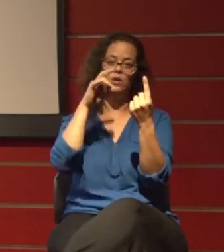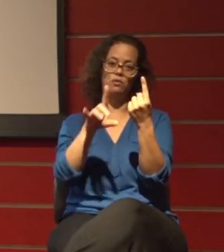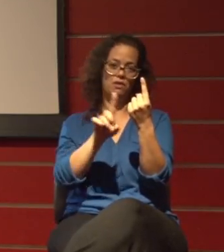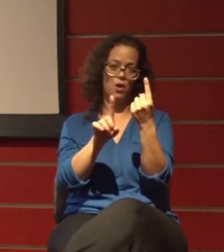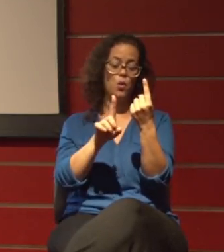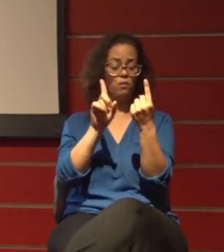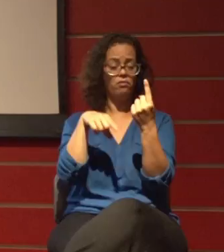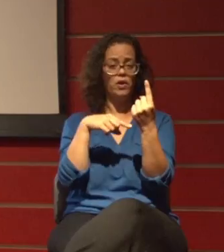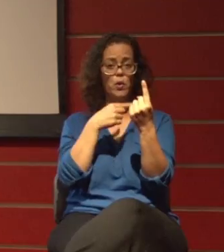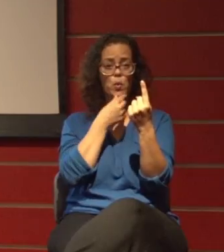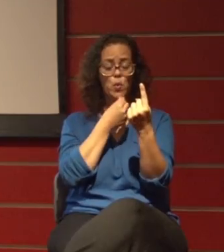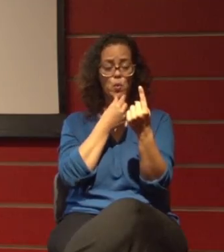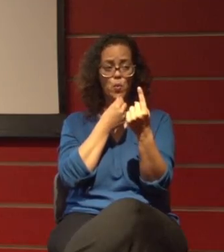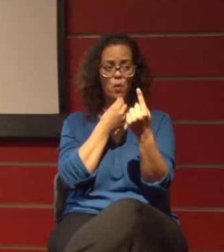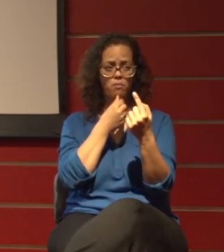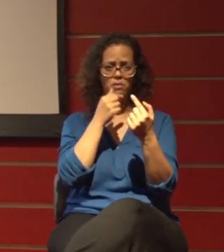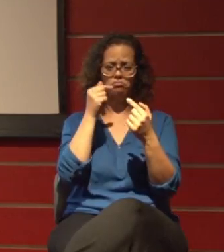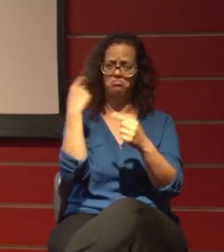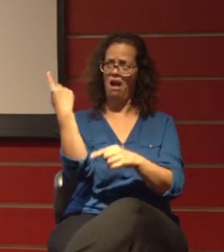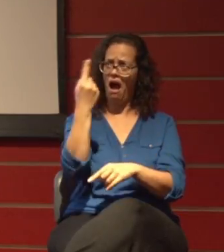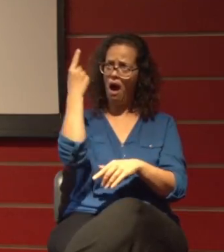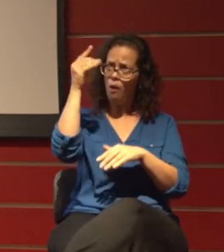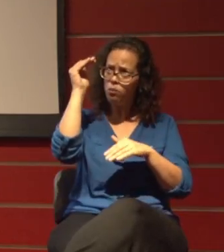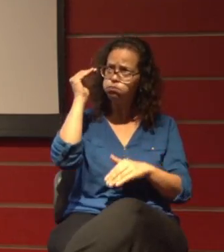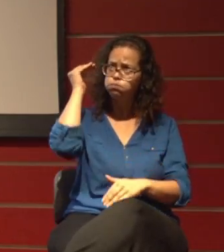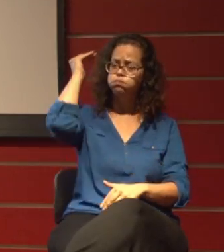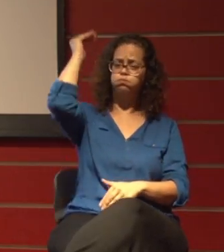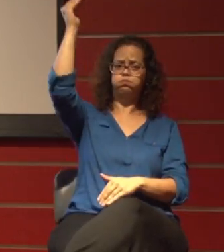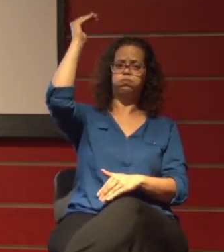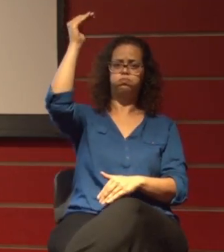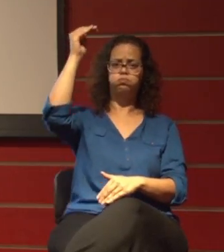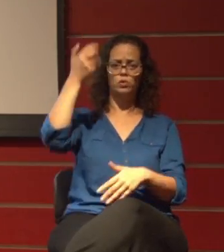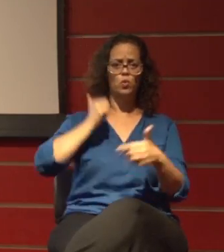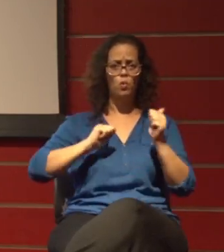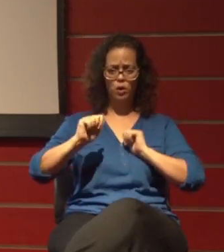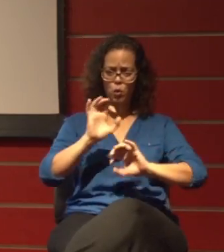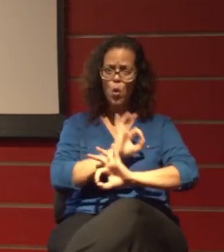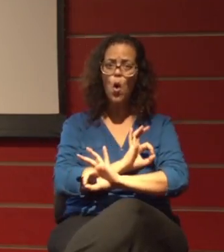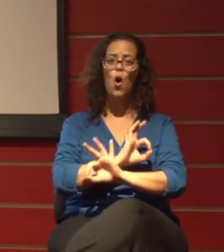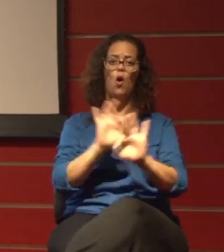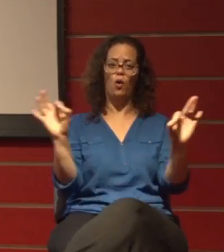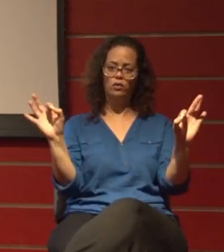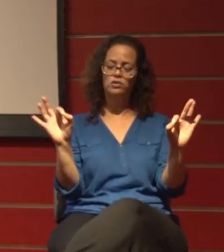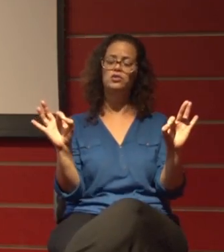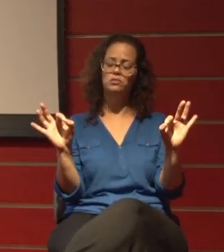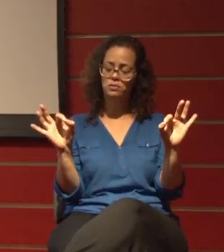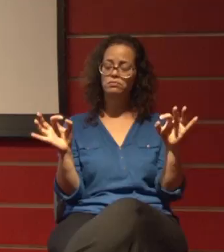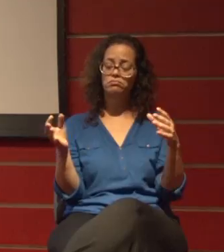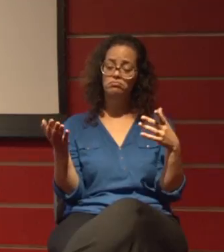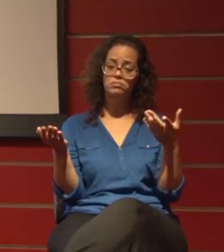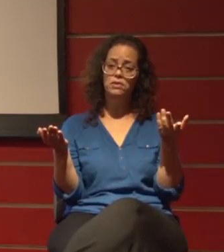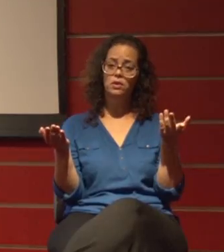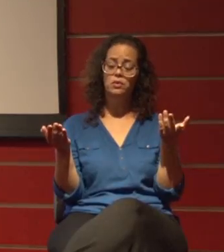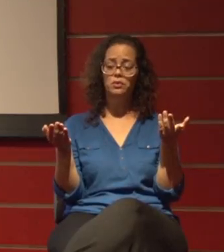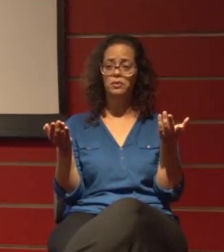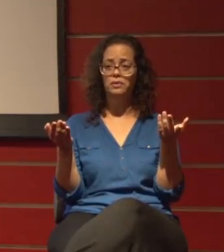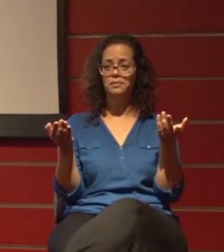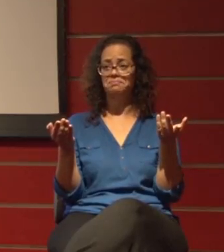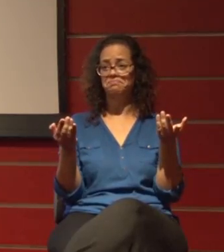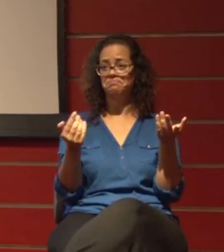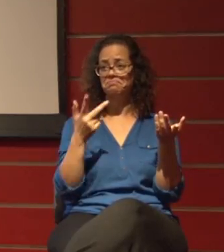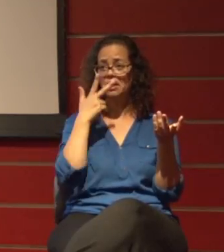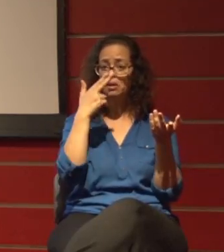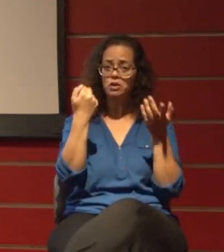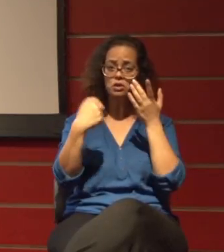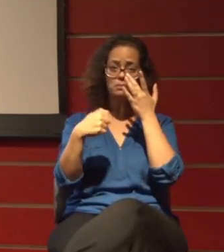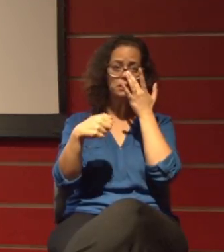Altivo né E muito talentoso é um ótimo ator Então eu acho que é eu acho que nesse